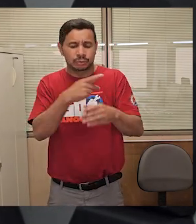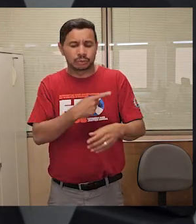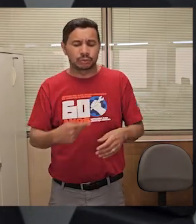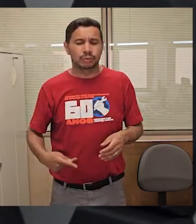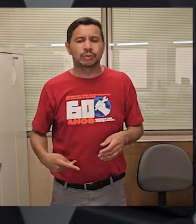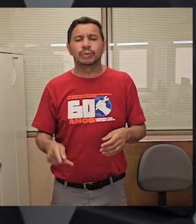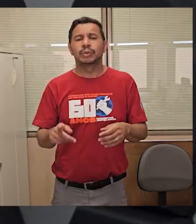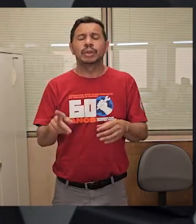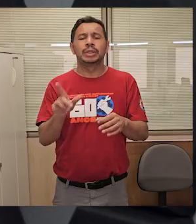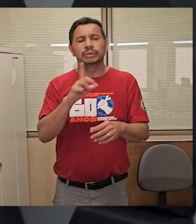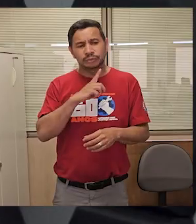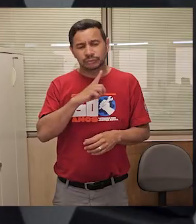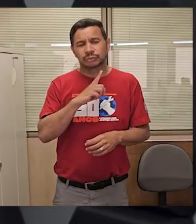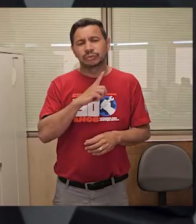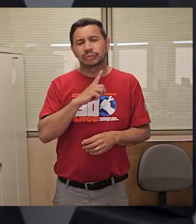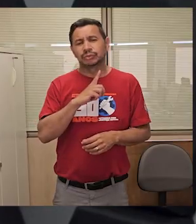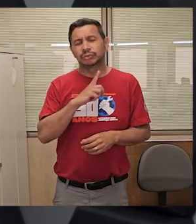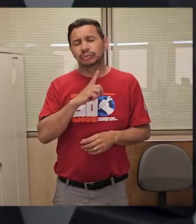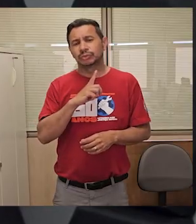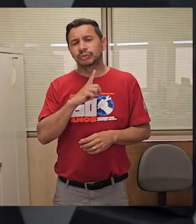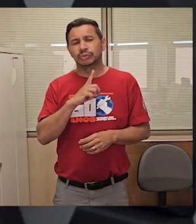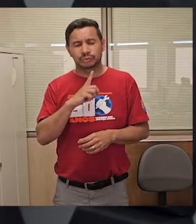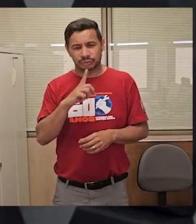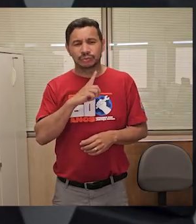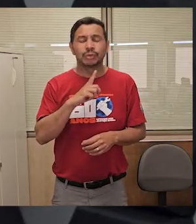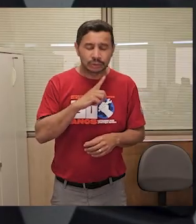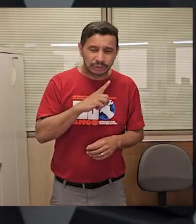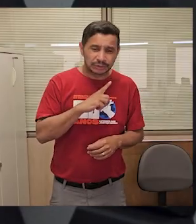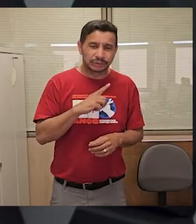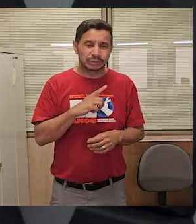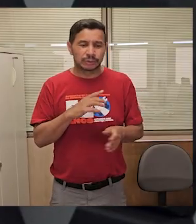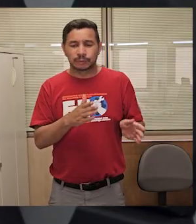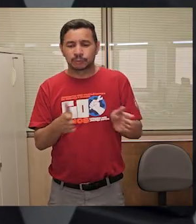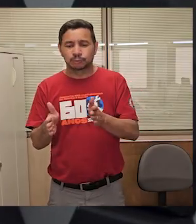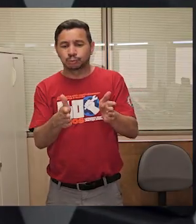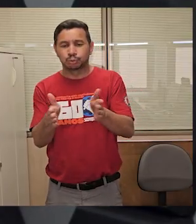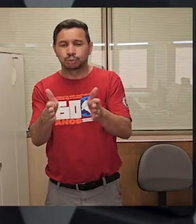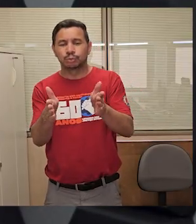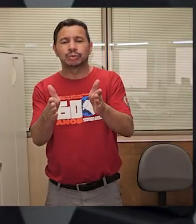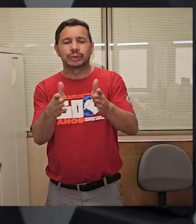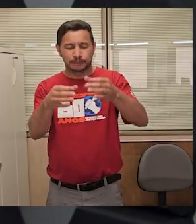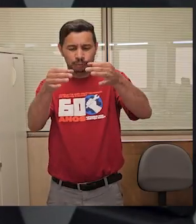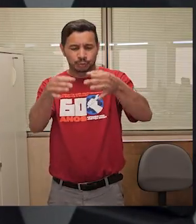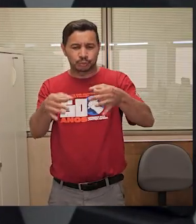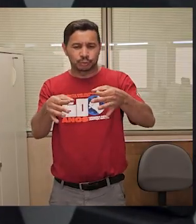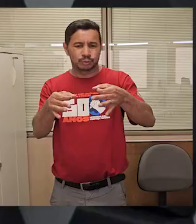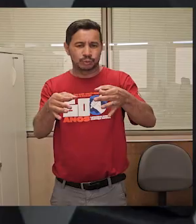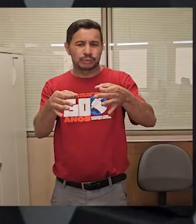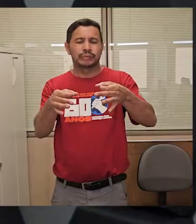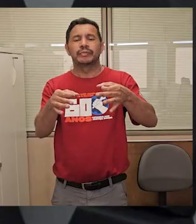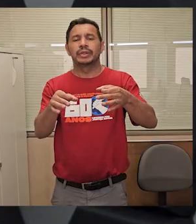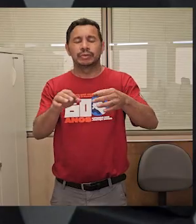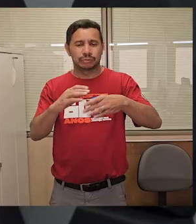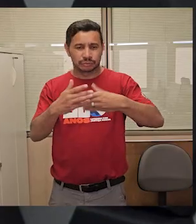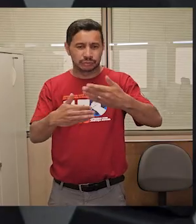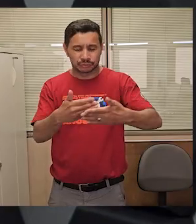políticas públicas vão tendo eficiência, né, e eficácia com